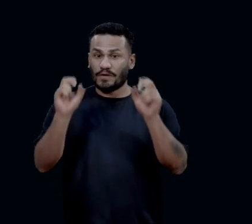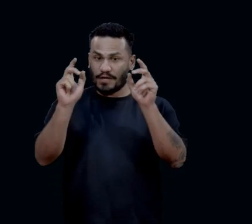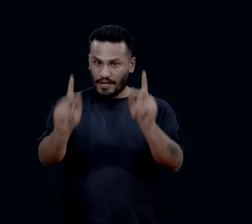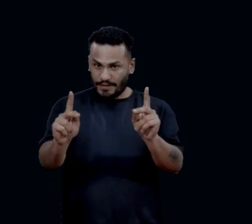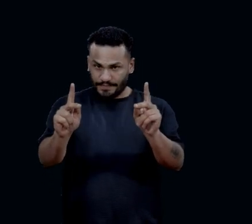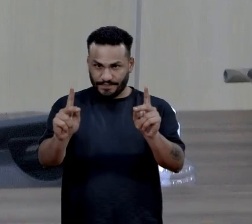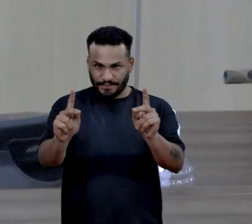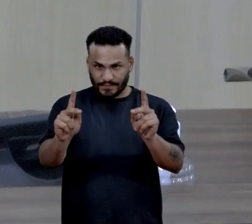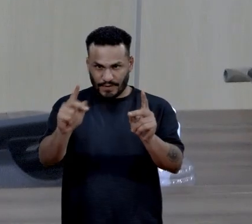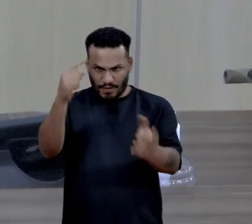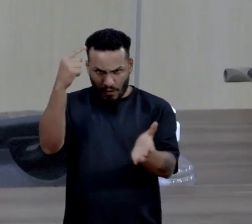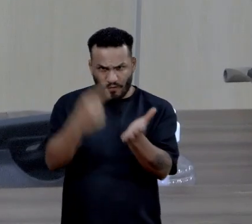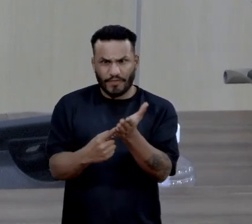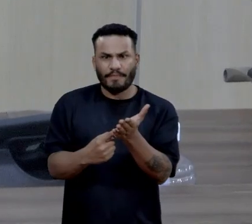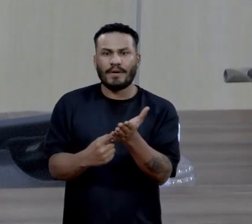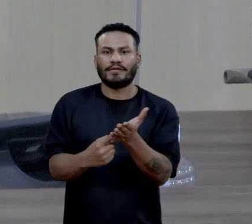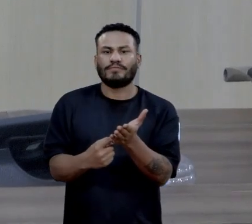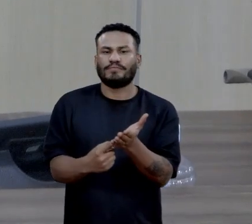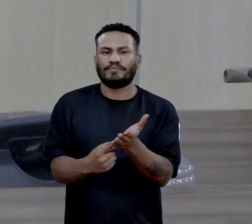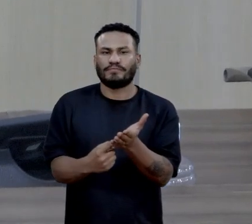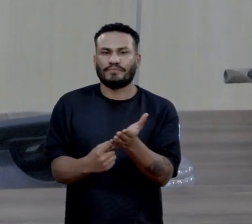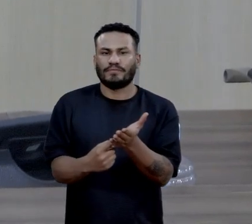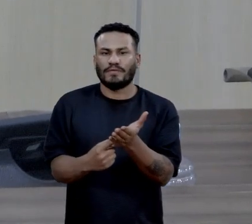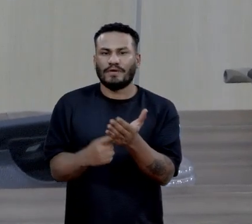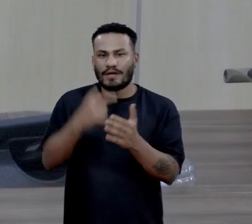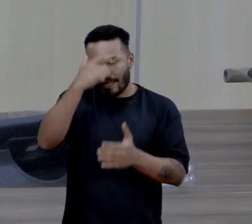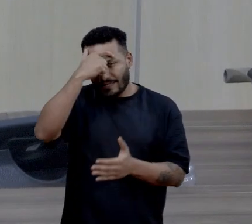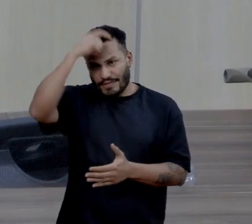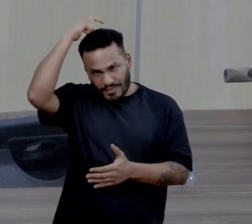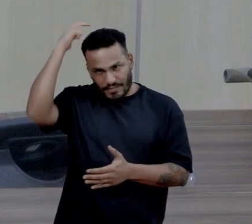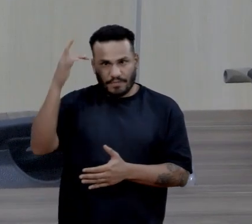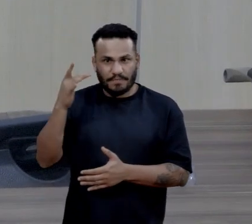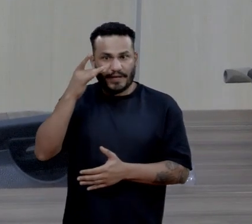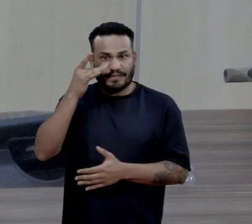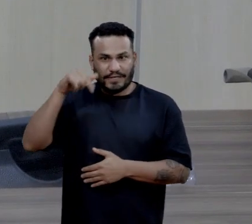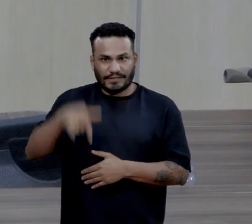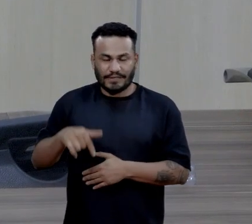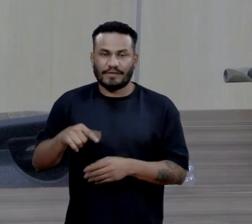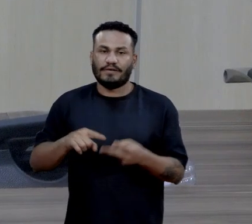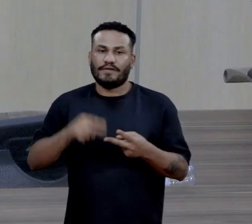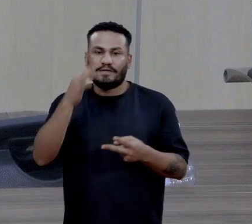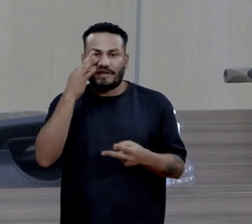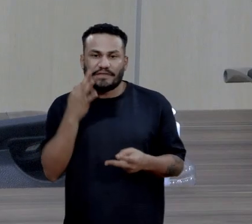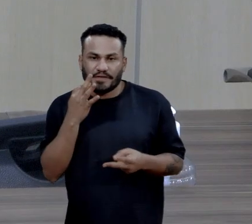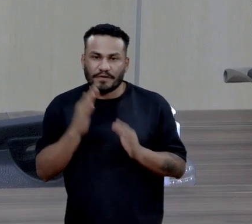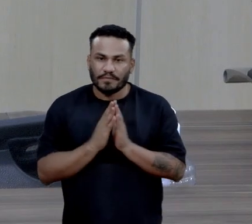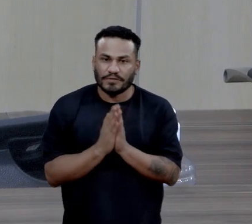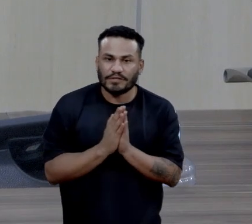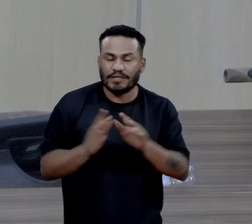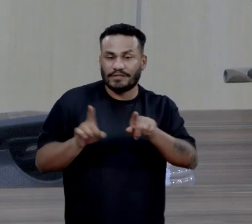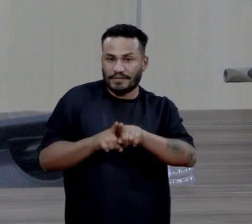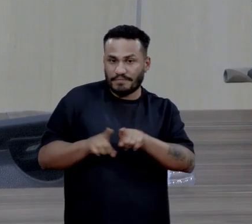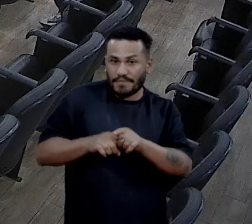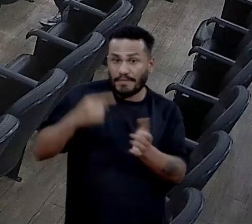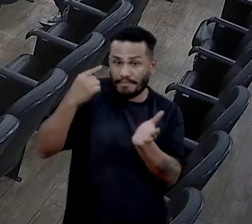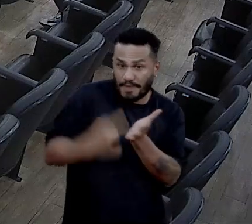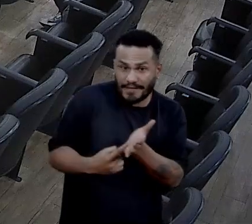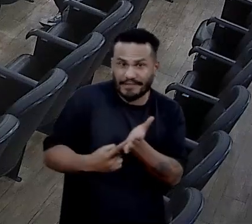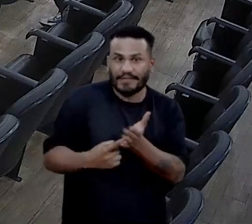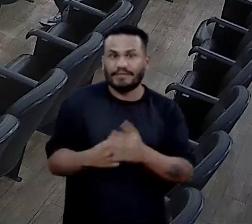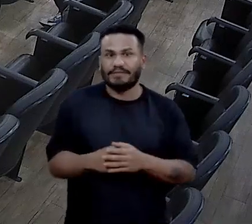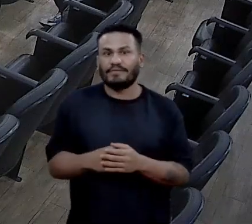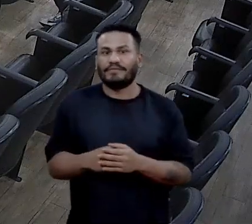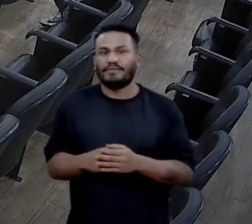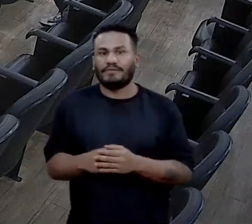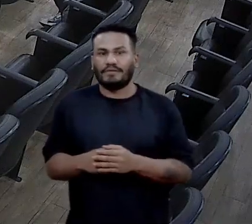Ok. Confirmando Adriano Pereira, sua presença. O vereador Flavinho, por gentileza, também confirma sua presença